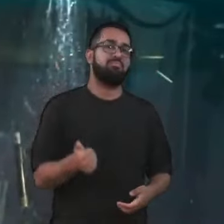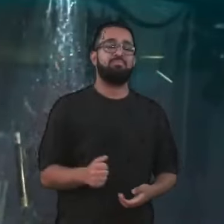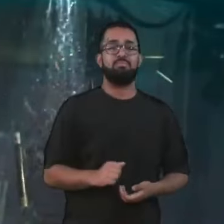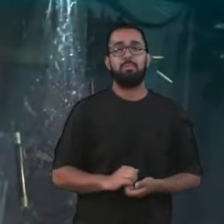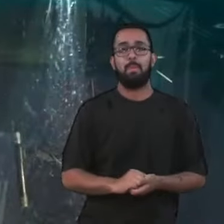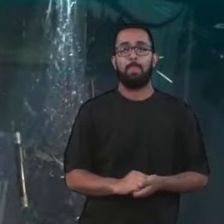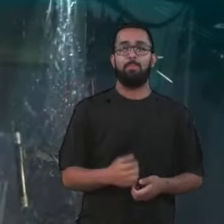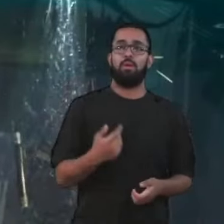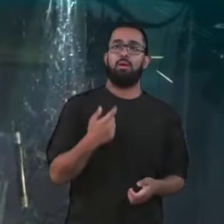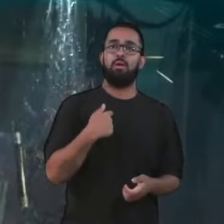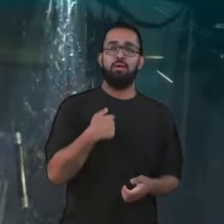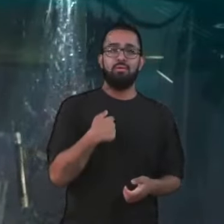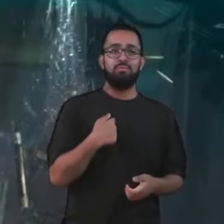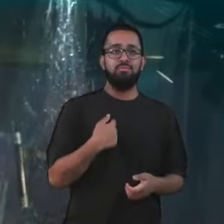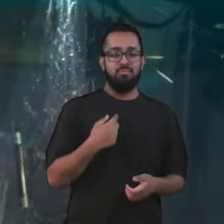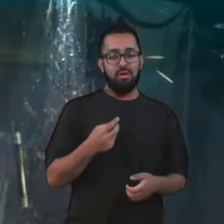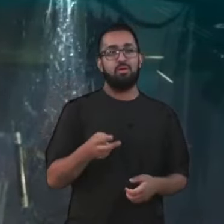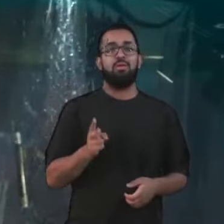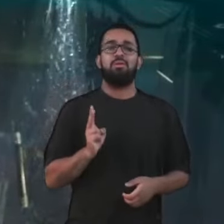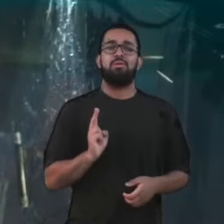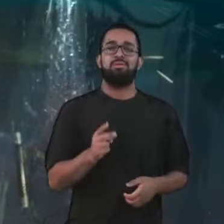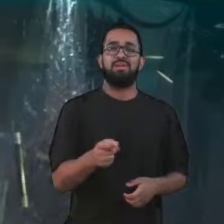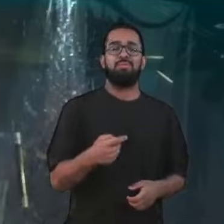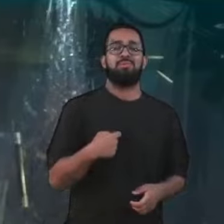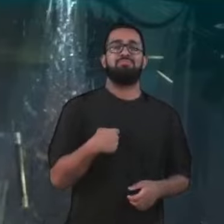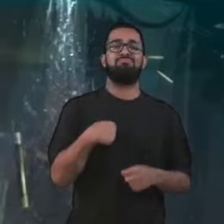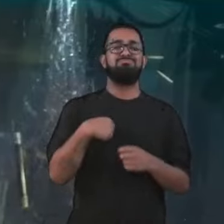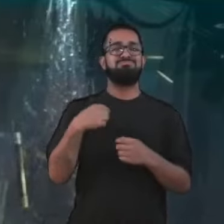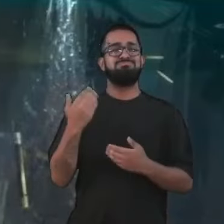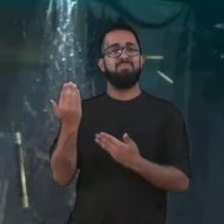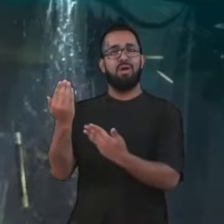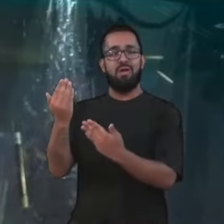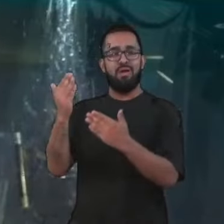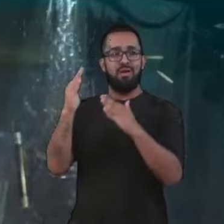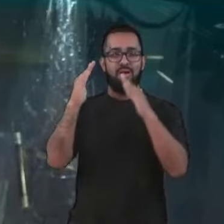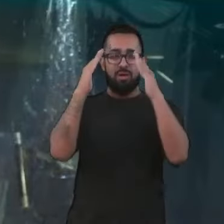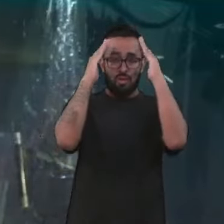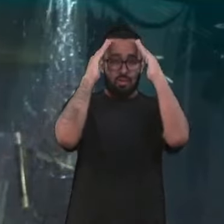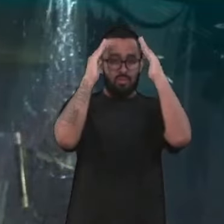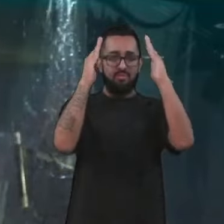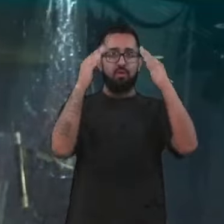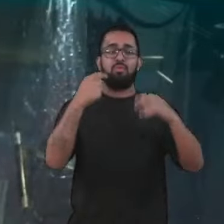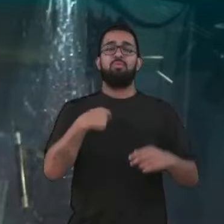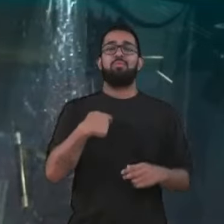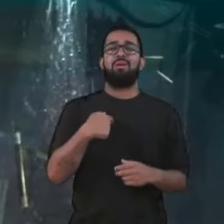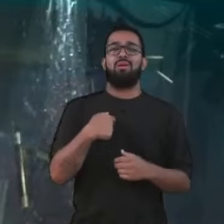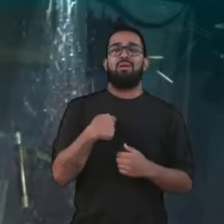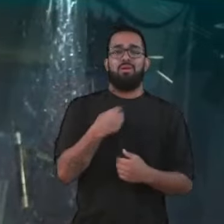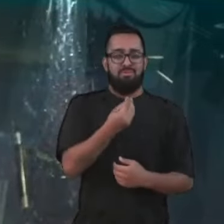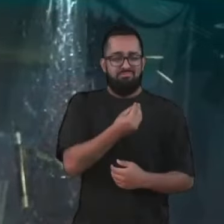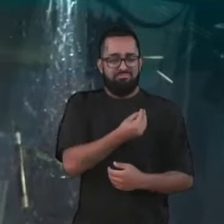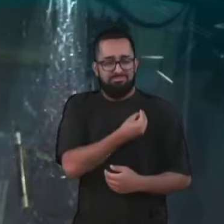probleminhas. Parece que você perdeu, parece que você não tem mais assunto nenhum na vida, você só está vivendo essa questão.